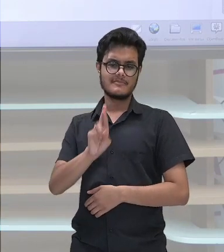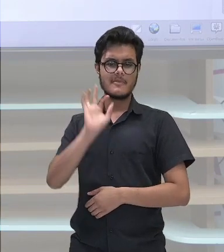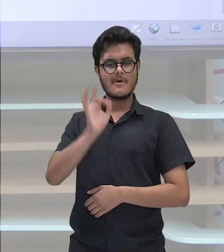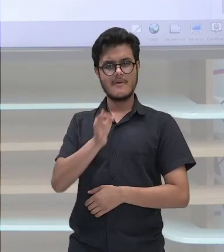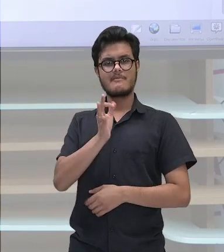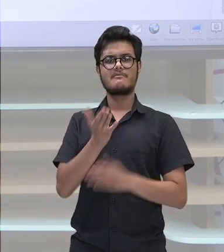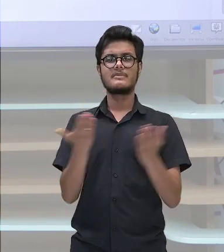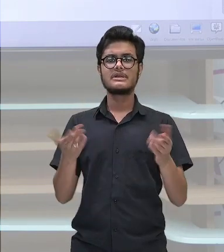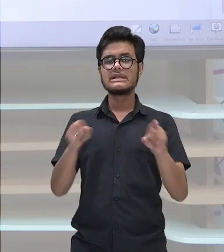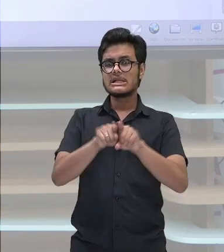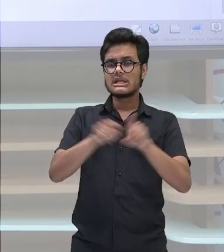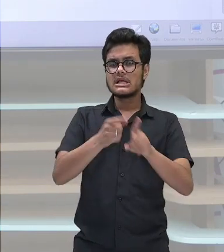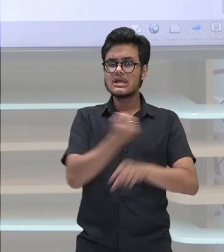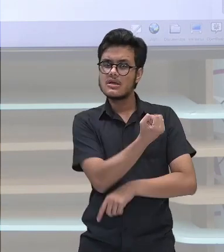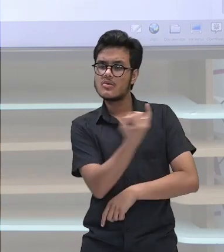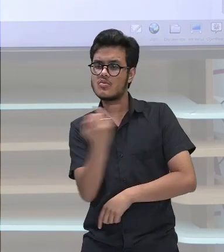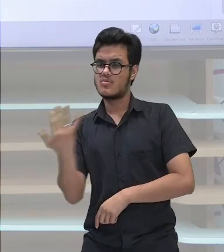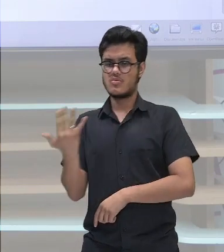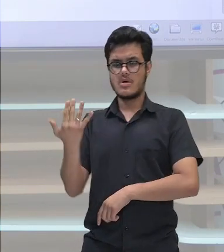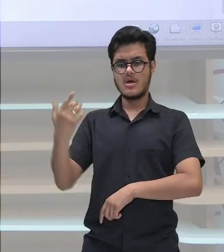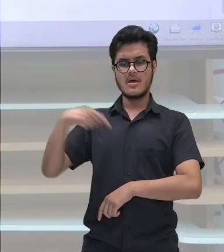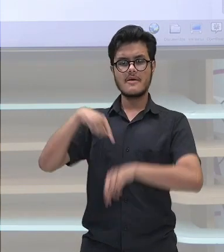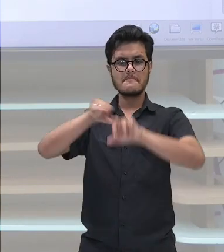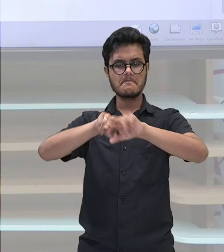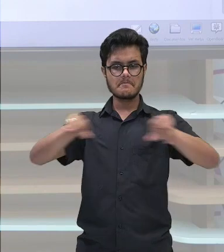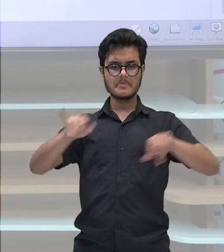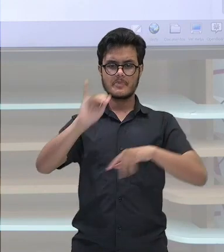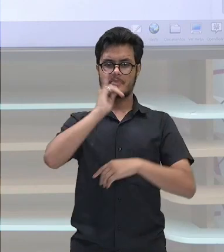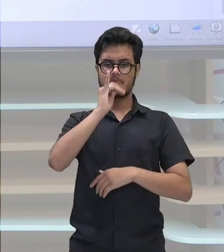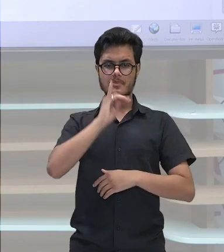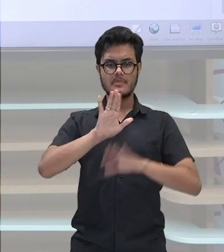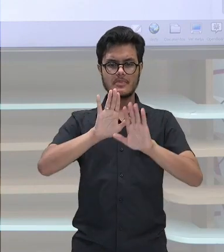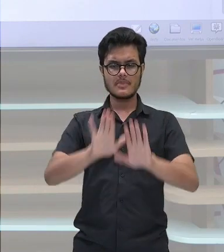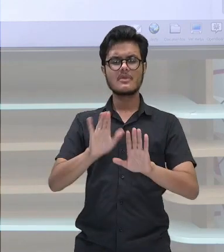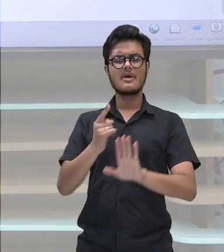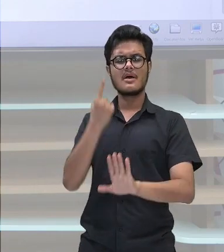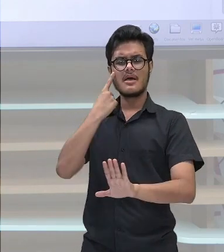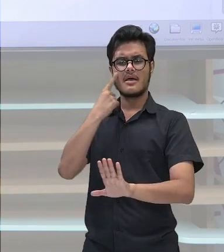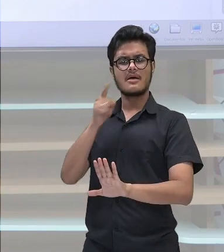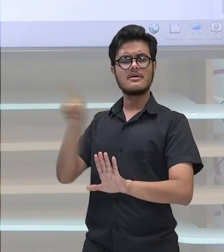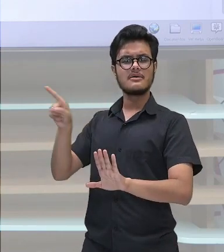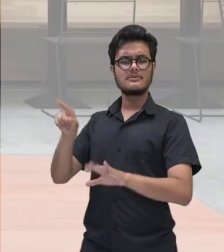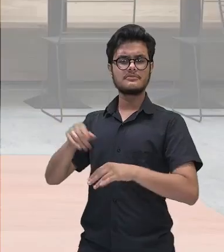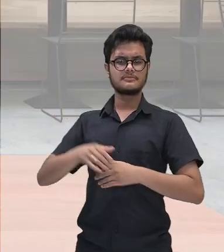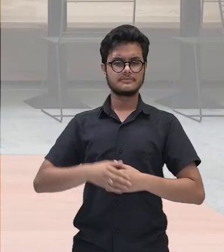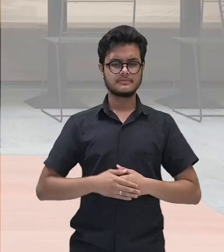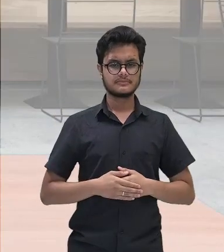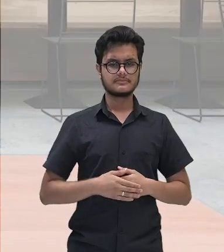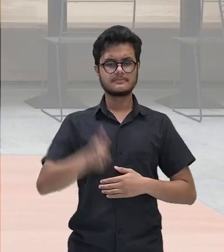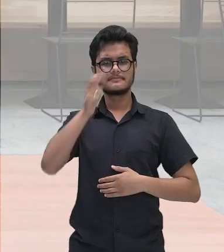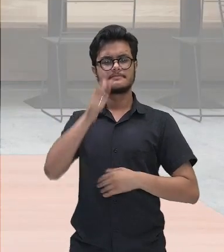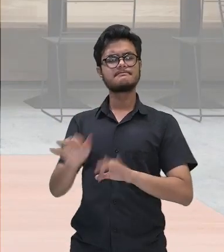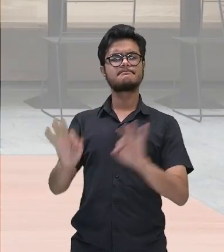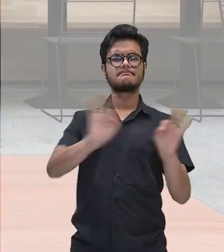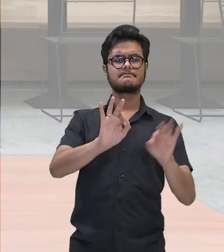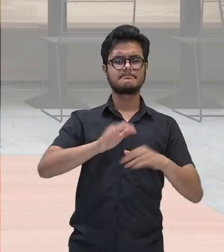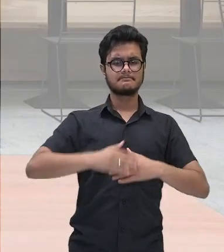serviria para uma quantidade maior Como é o exemplo próximo que a gente tem agora vejam no